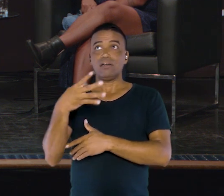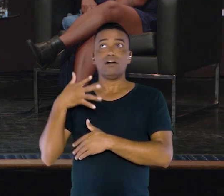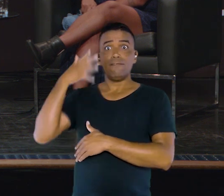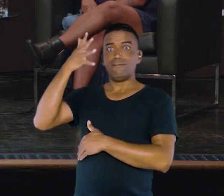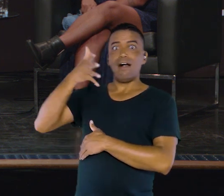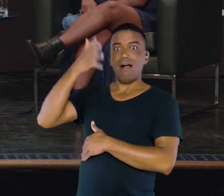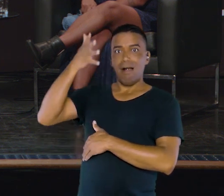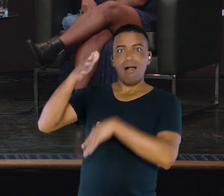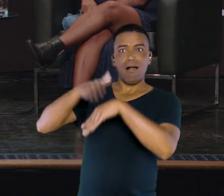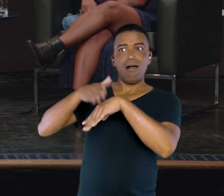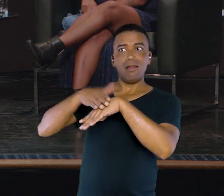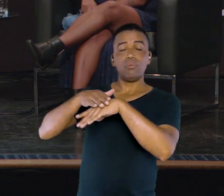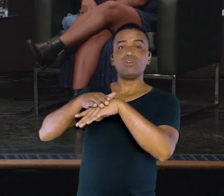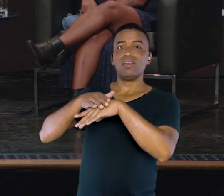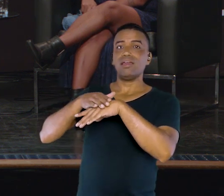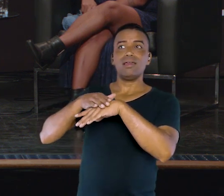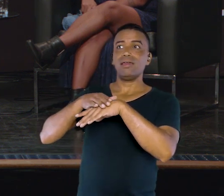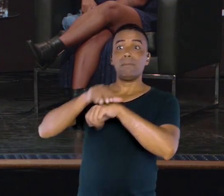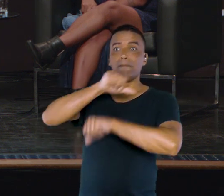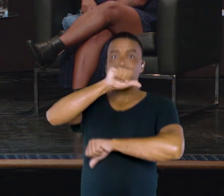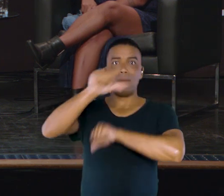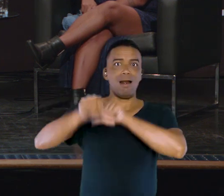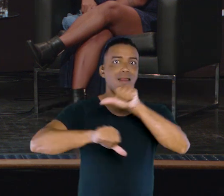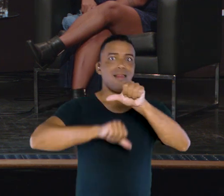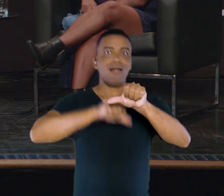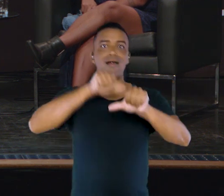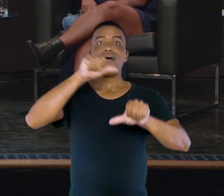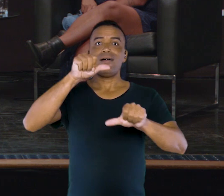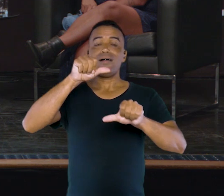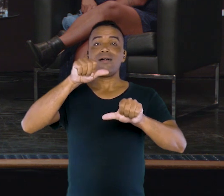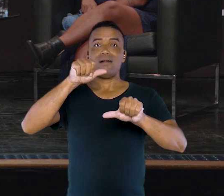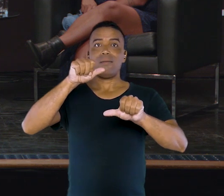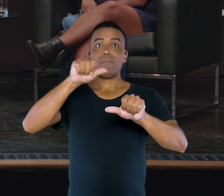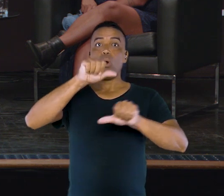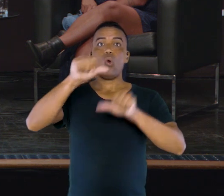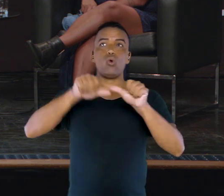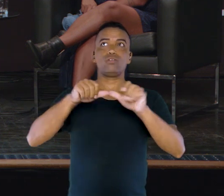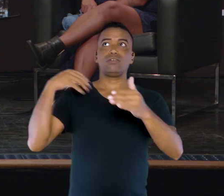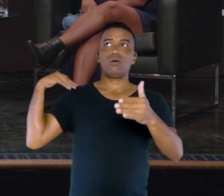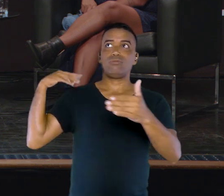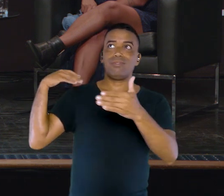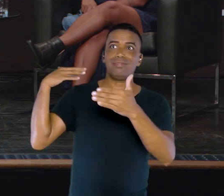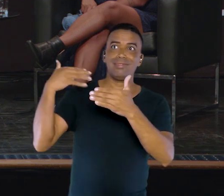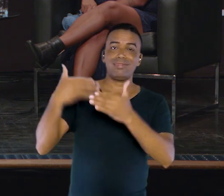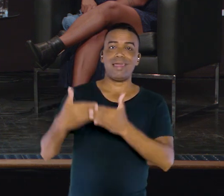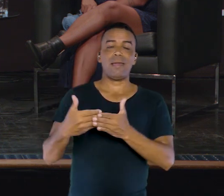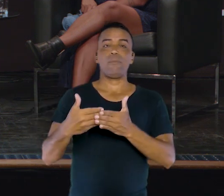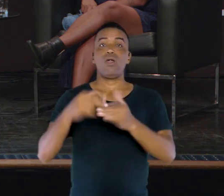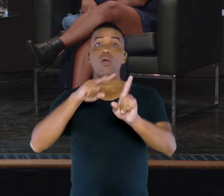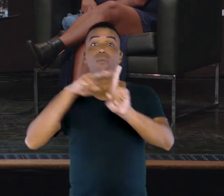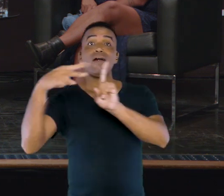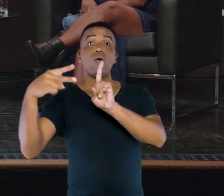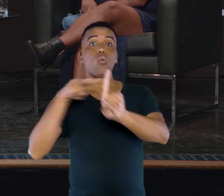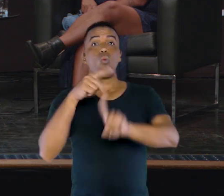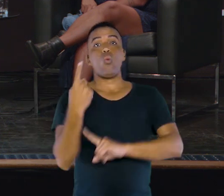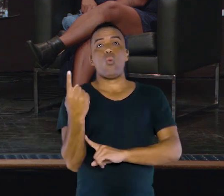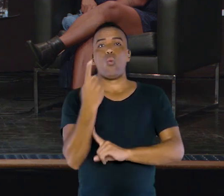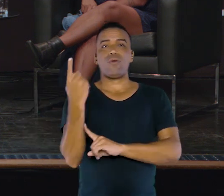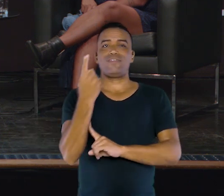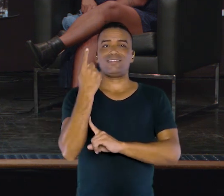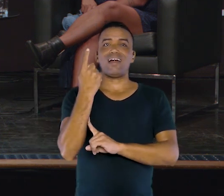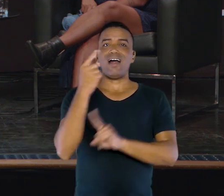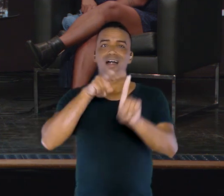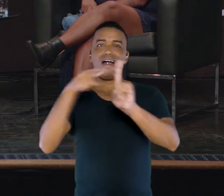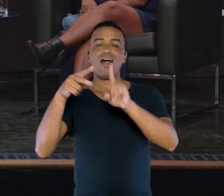fala também desmistifica um pouco isso, de que essa é uma versão do tempo que se coloca como